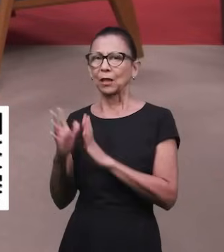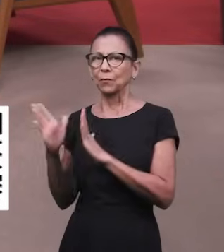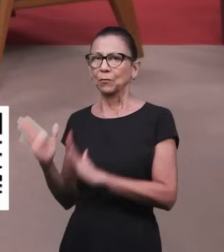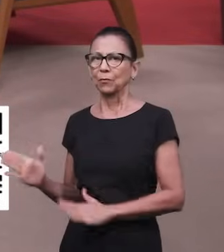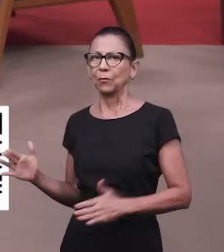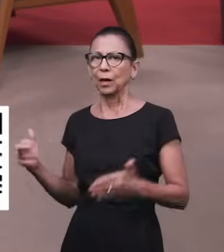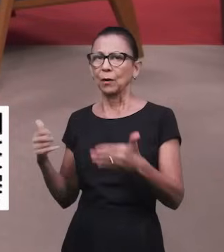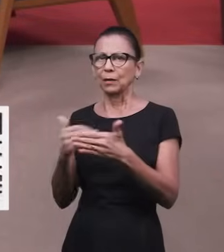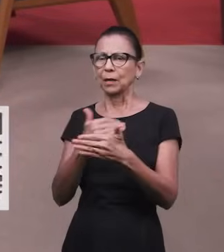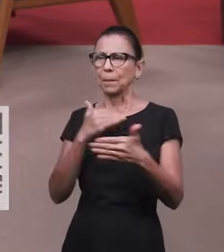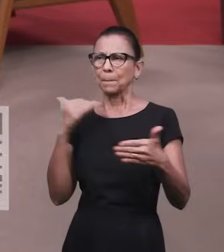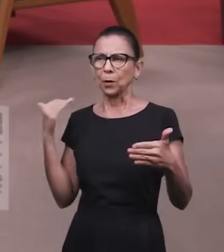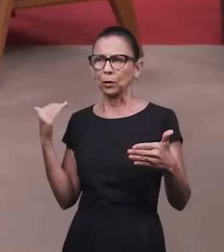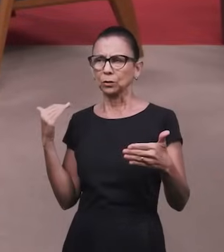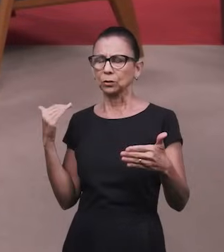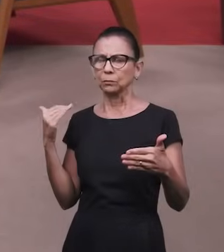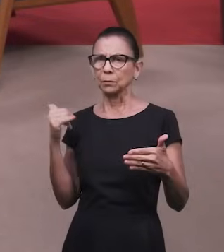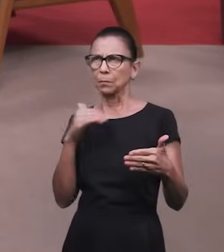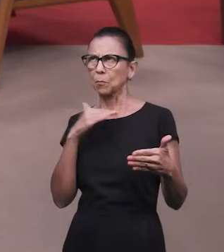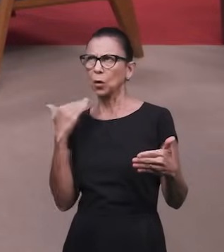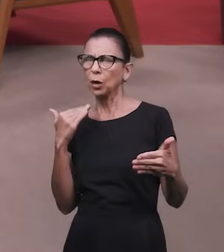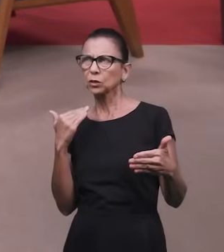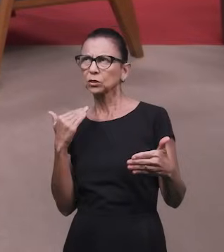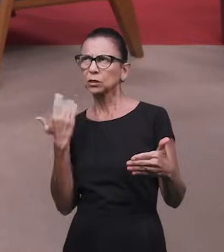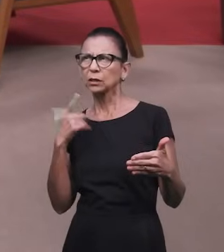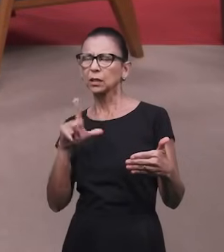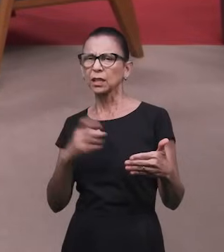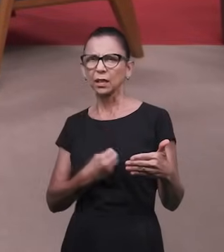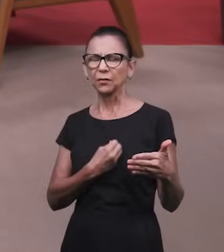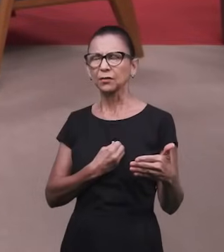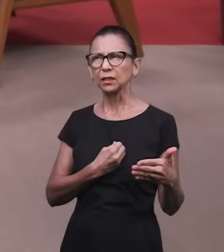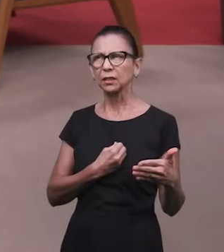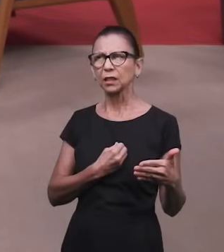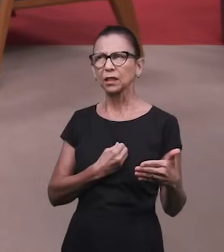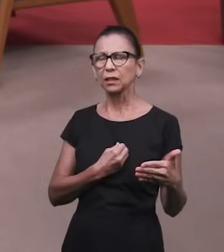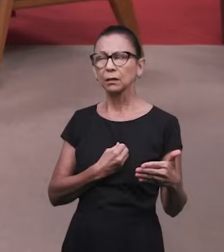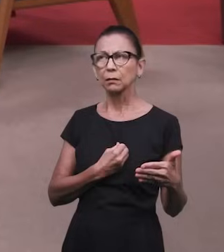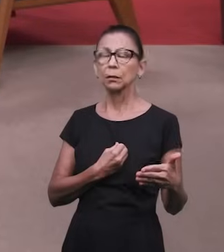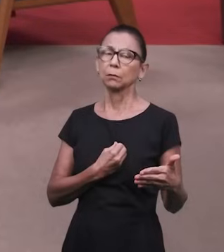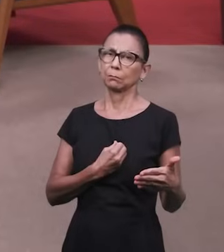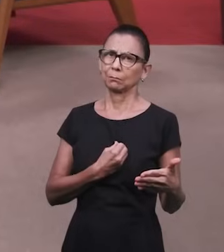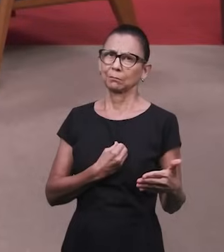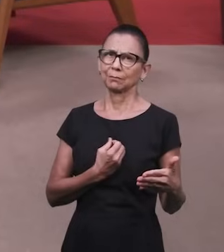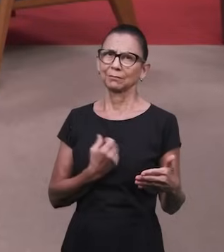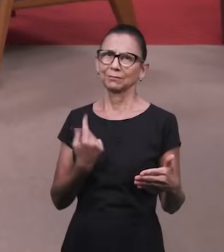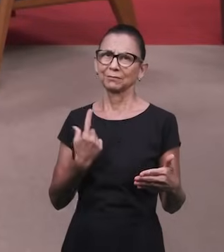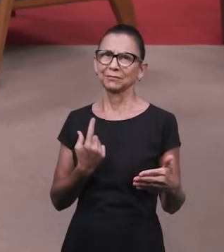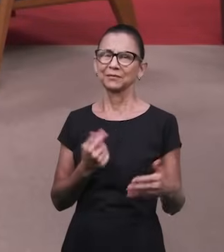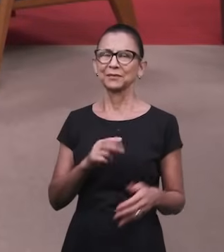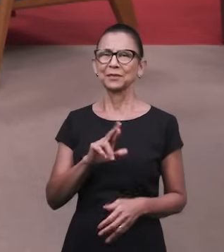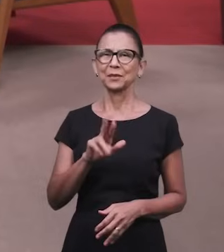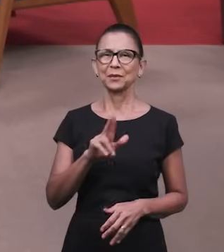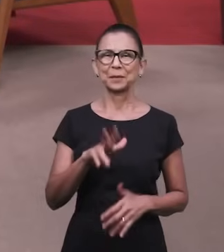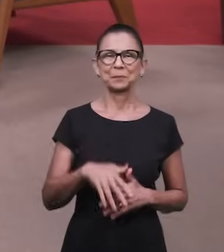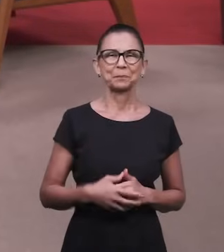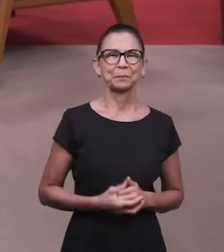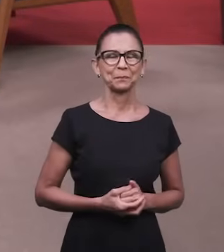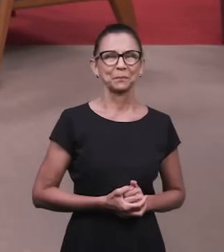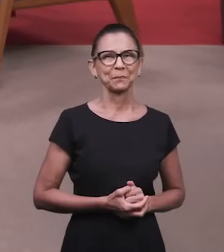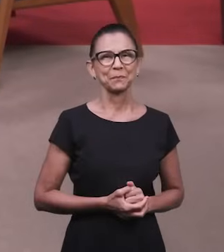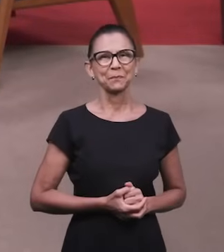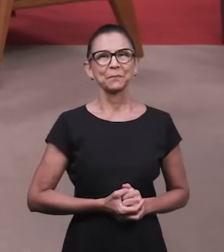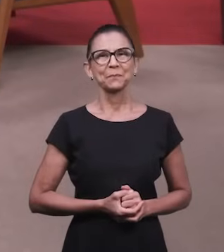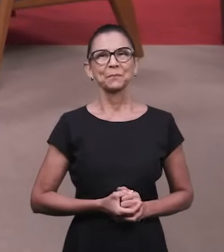isso é maravilhoso. E esse texto, entre tantos ensinos, ressalta